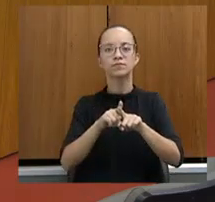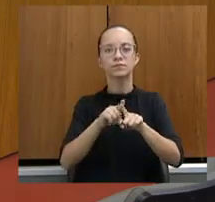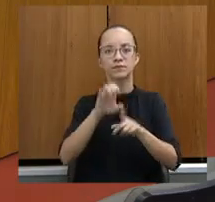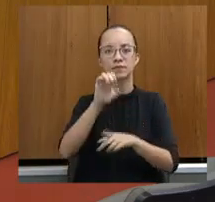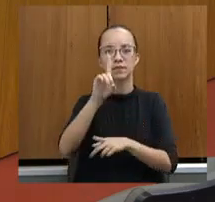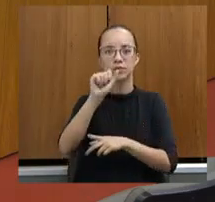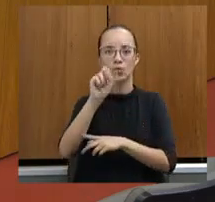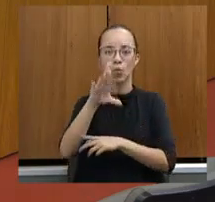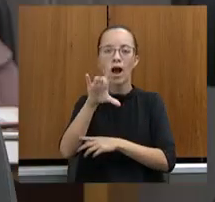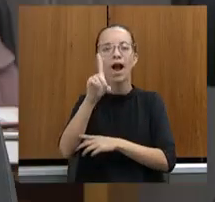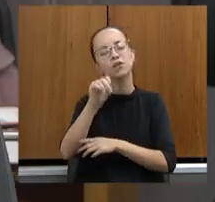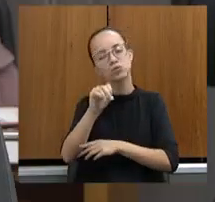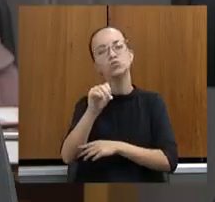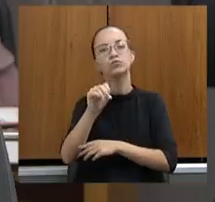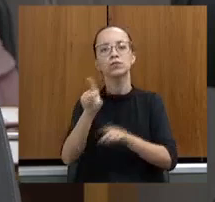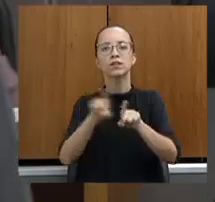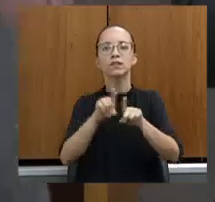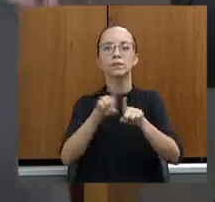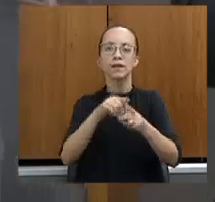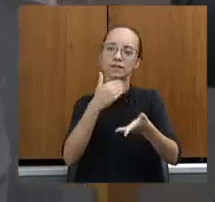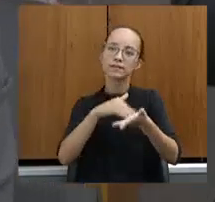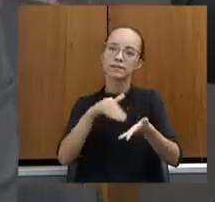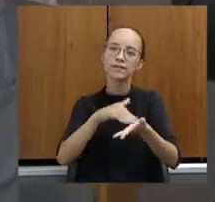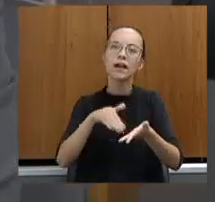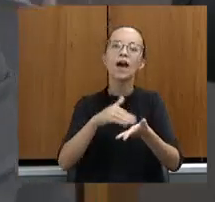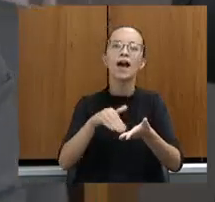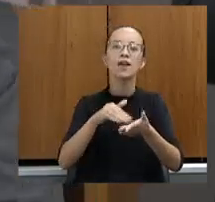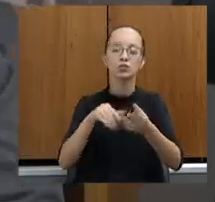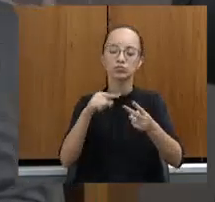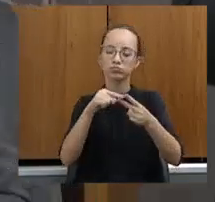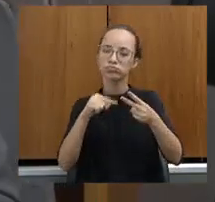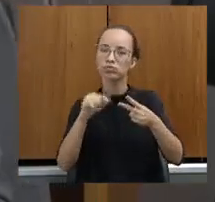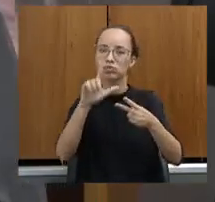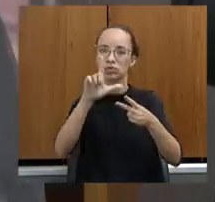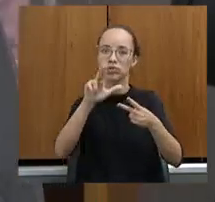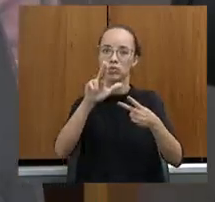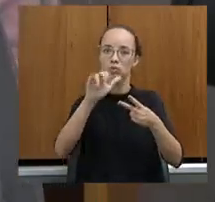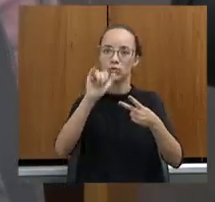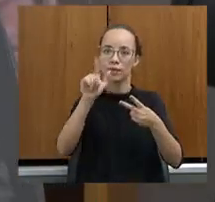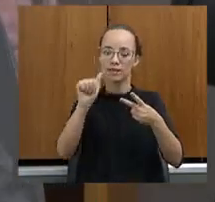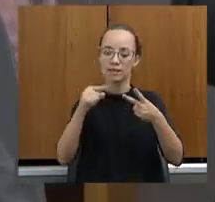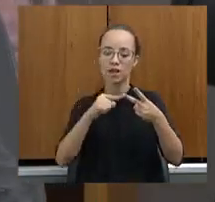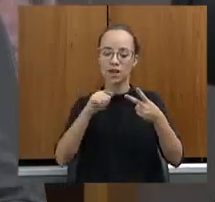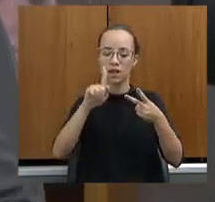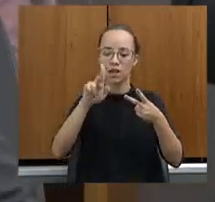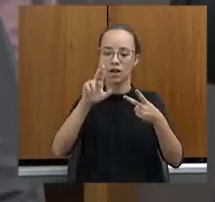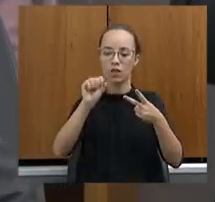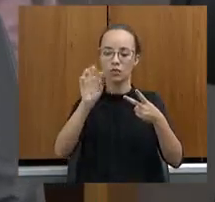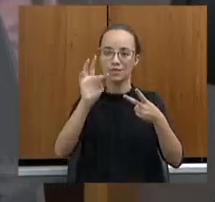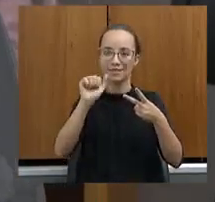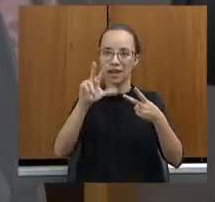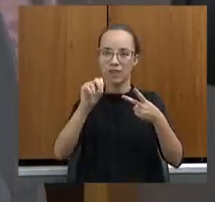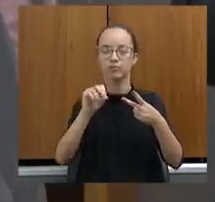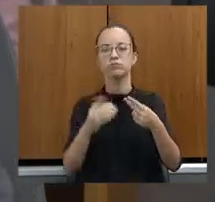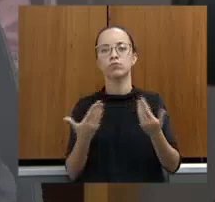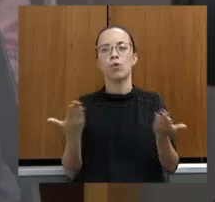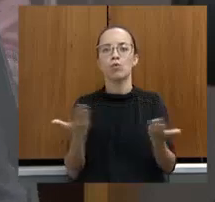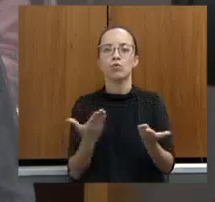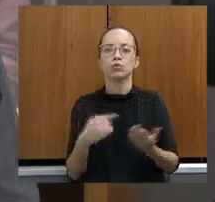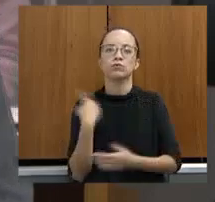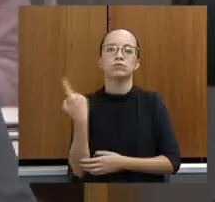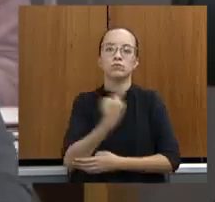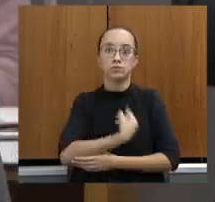e os meus colegas secretária Luiza e secretário Gustavo estamos aqui hoje né mais uma vez